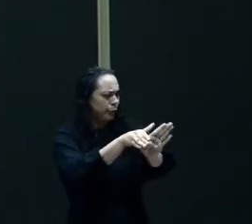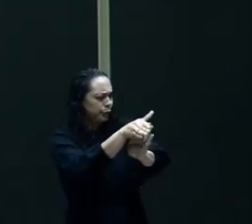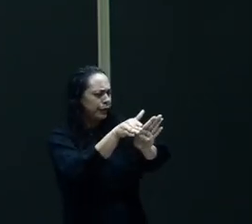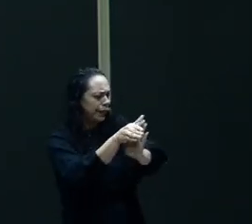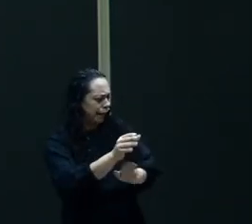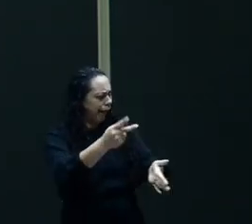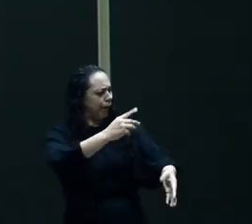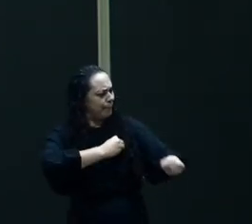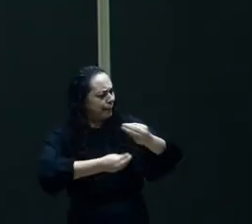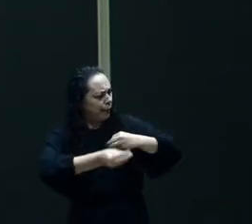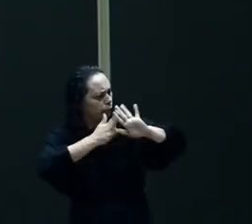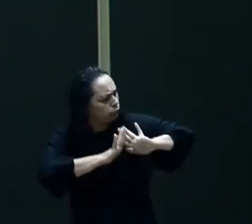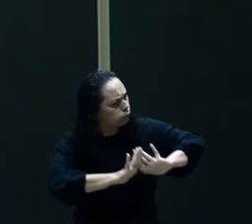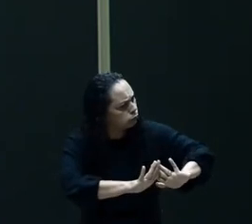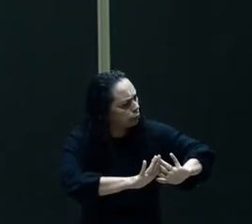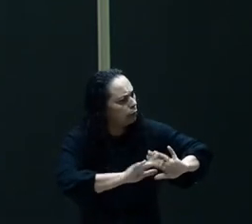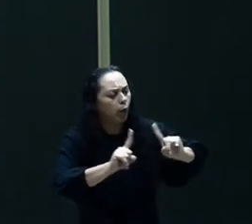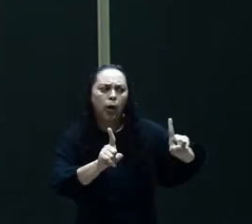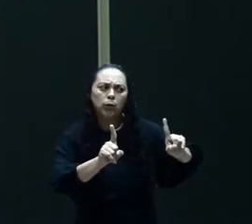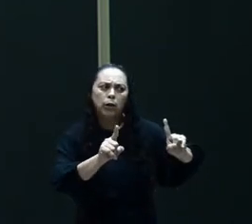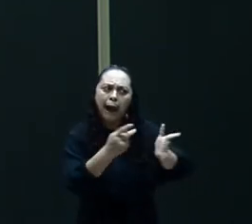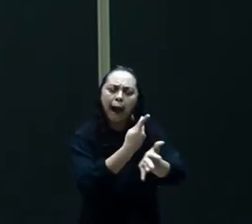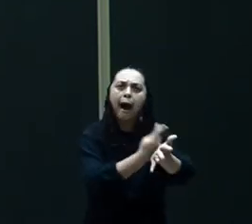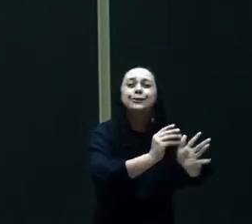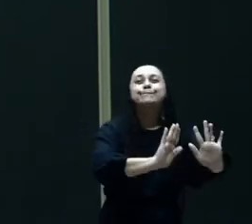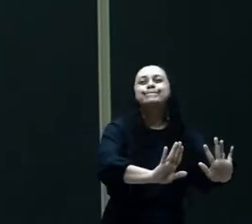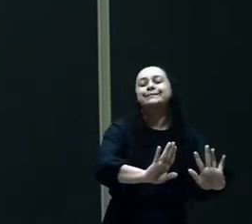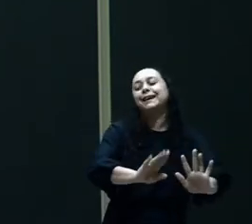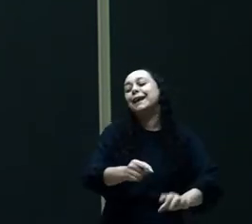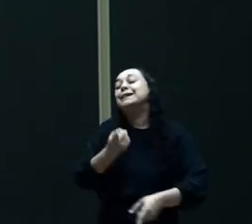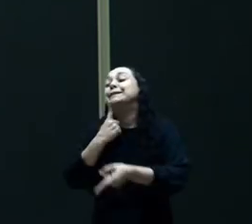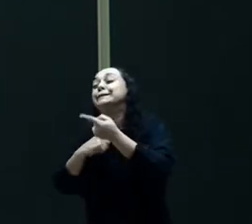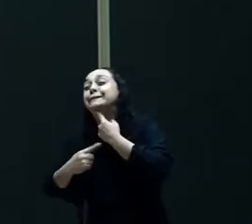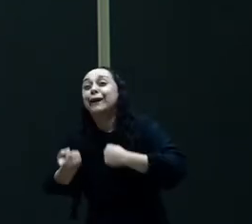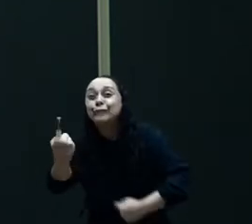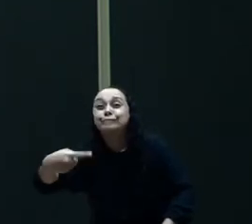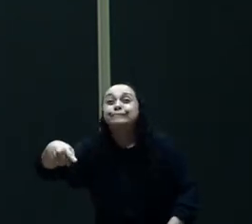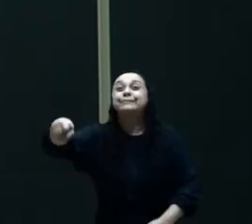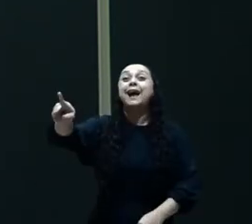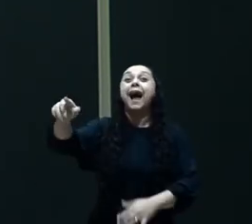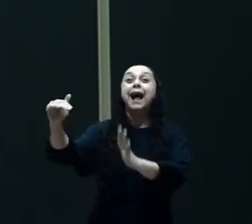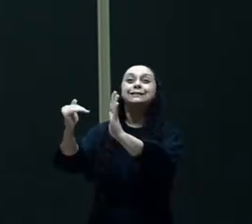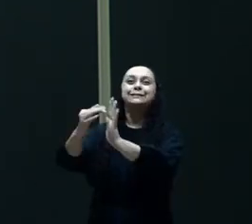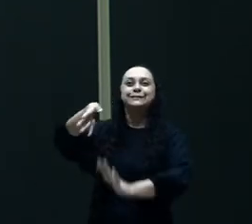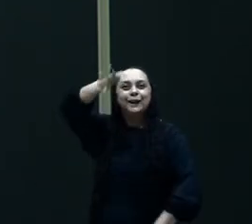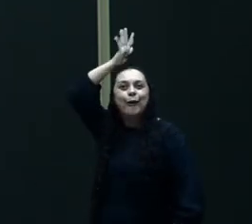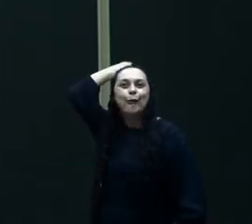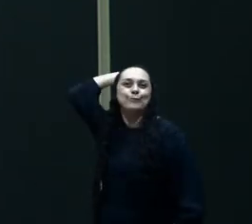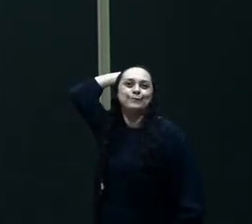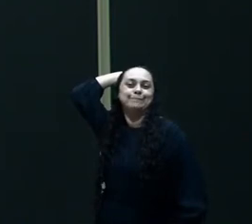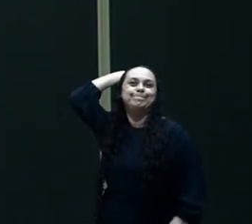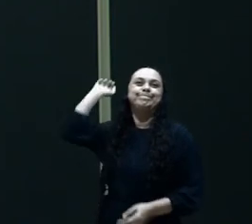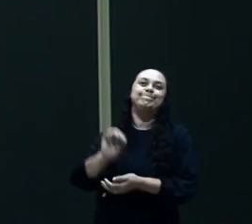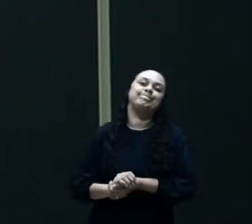até ruma no seu coração exa ess desejo e da sua